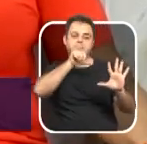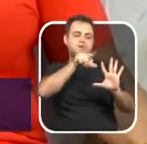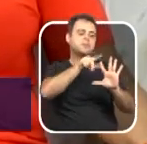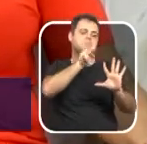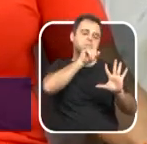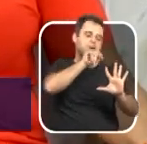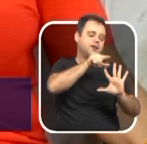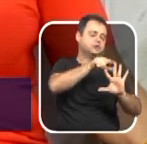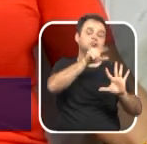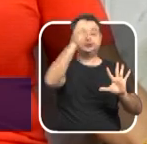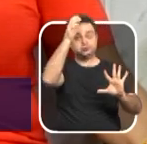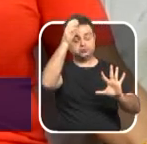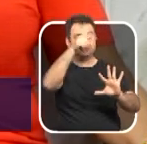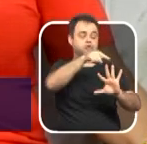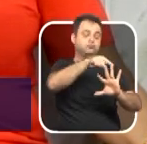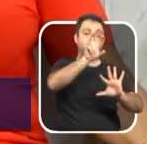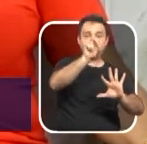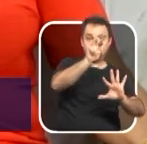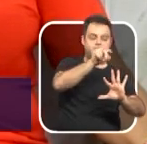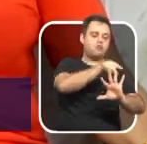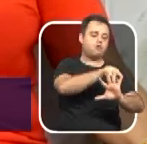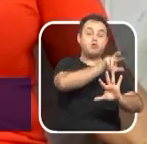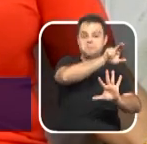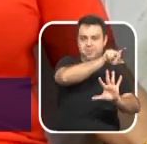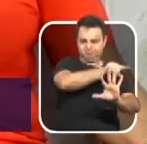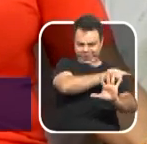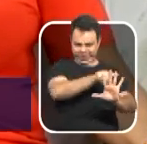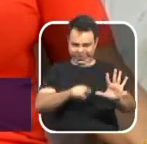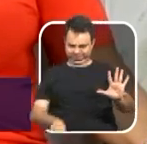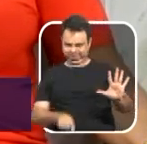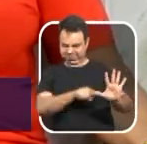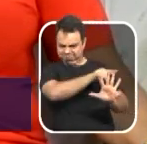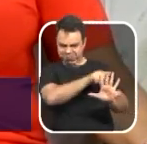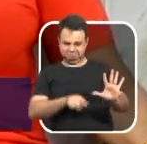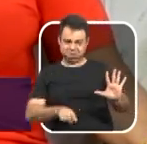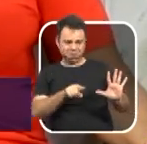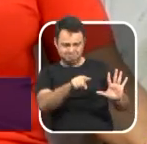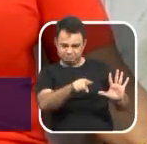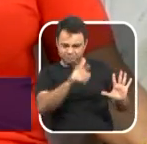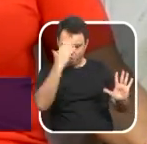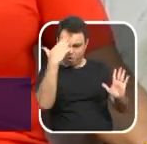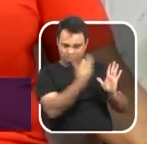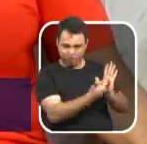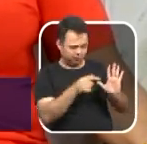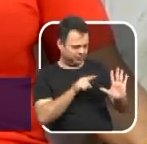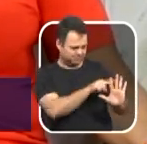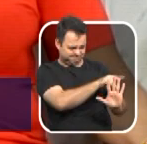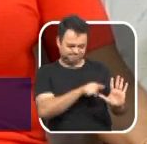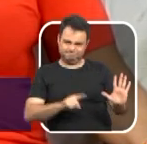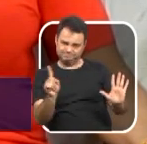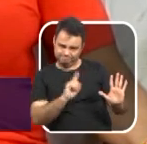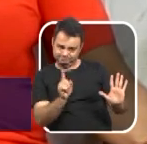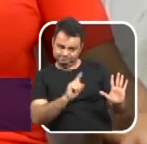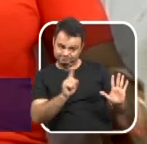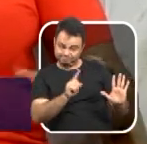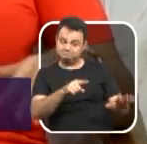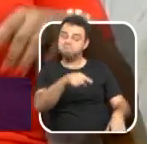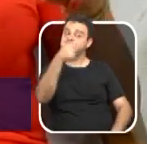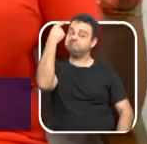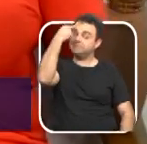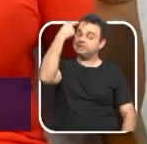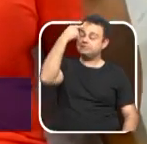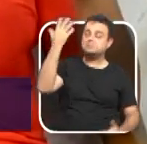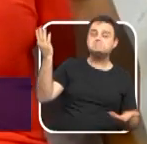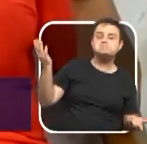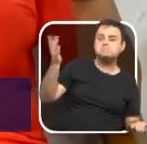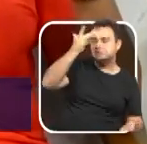é a pessoa que eu posso procurar, né? E às vezes está na escola. A maioria deles é na escola,